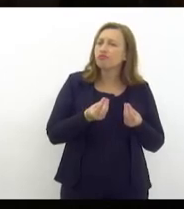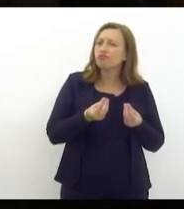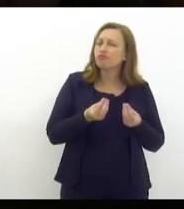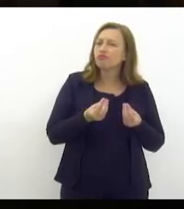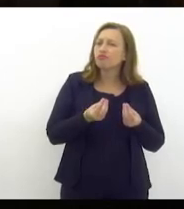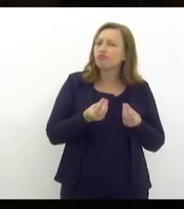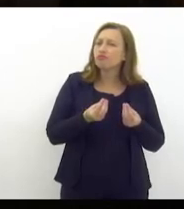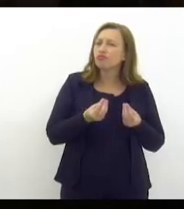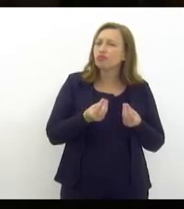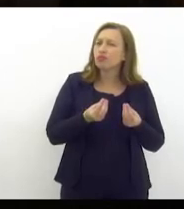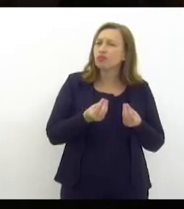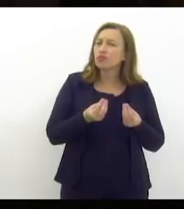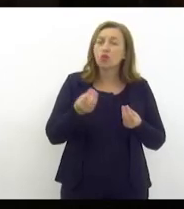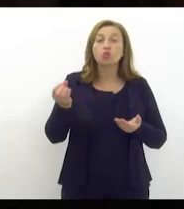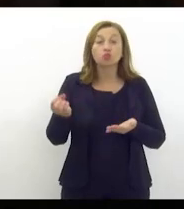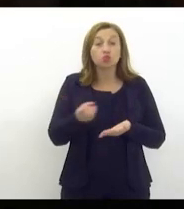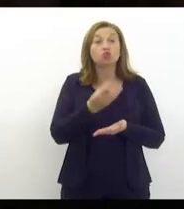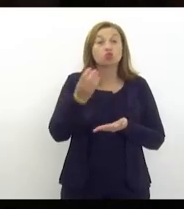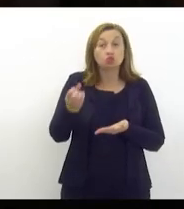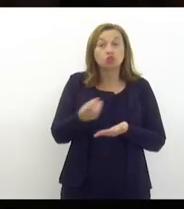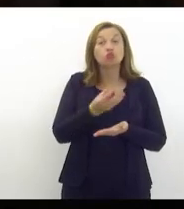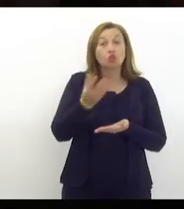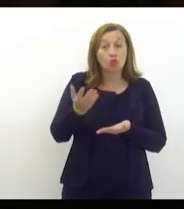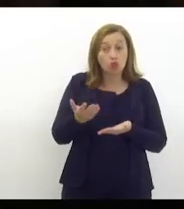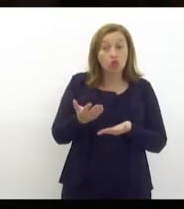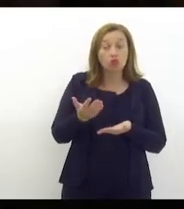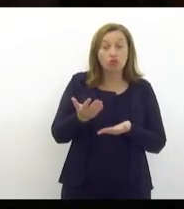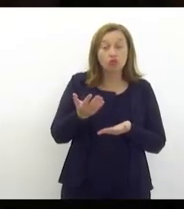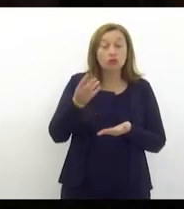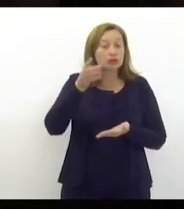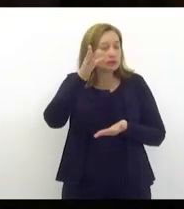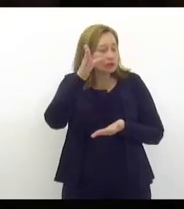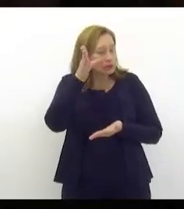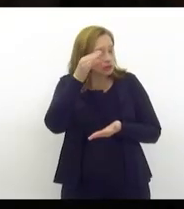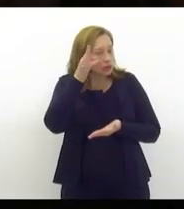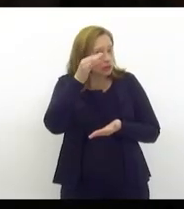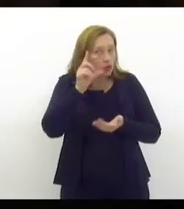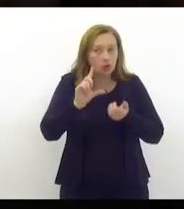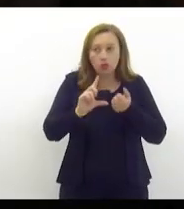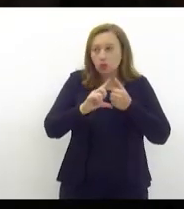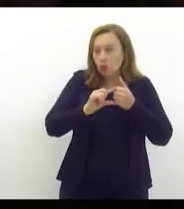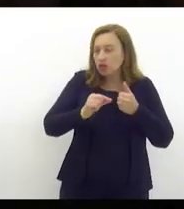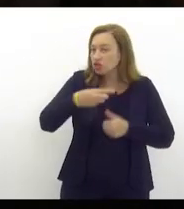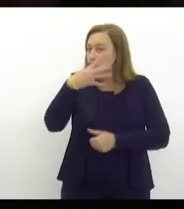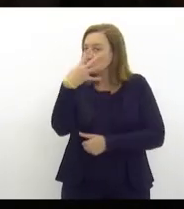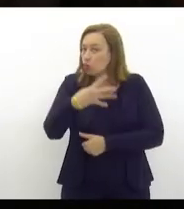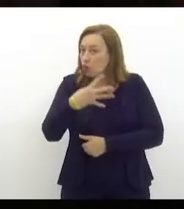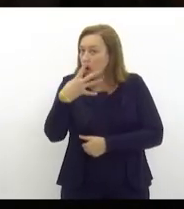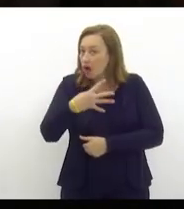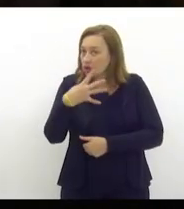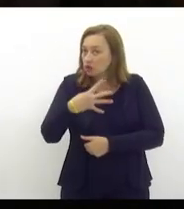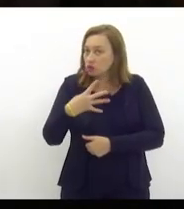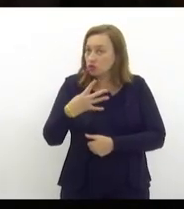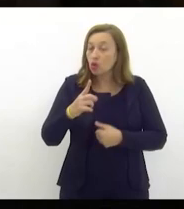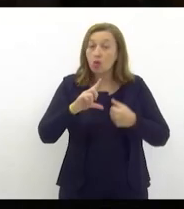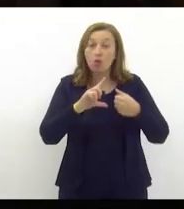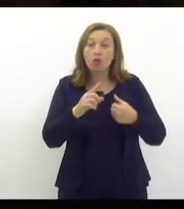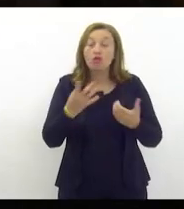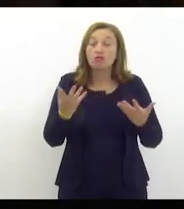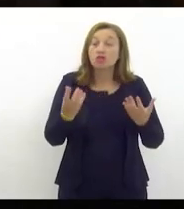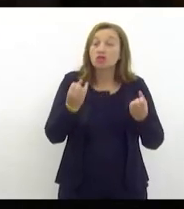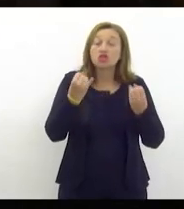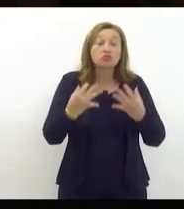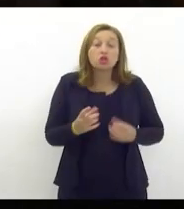uma inovação muito interessante no artigo 4º. O artigo 4º diz